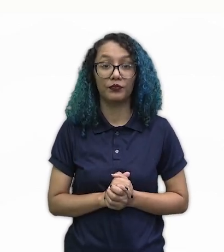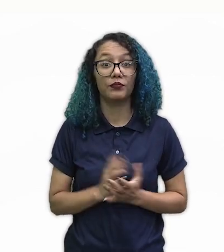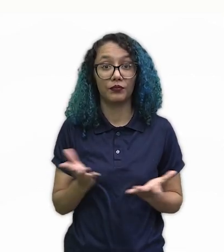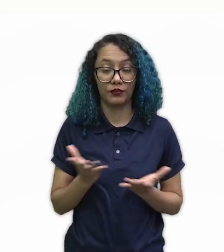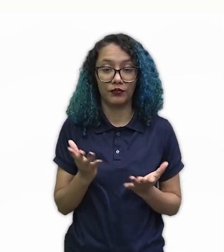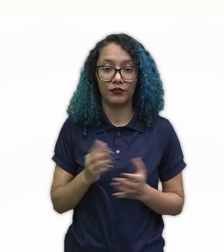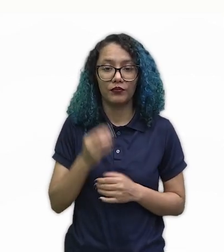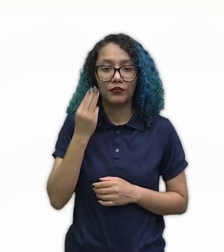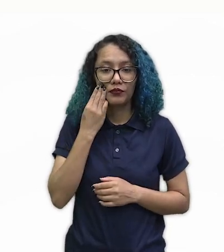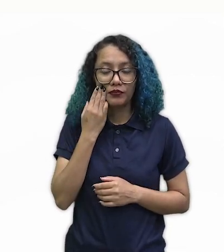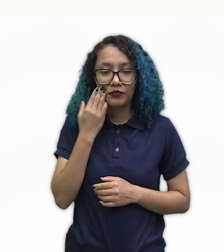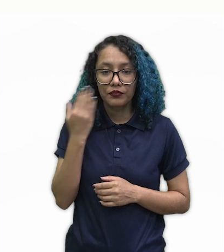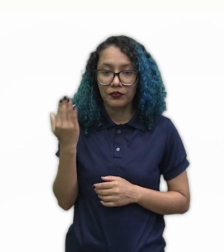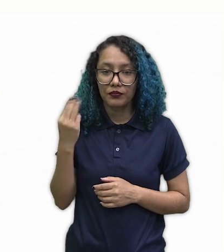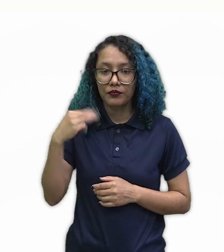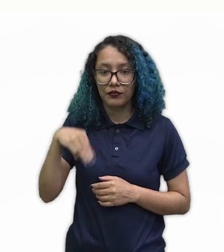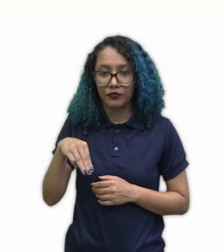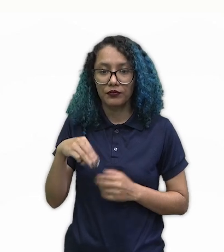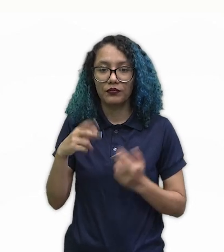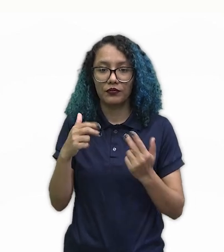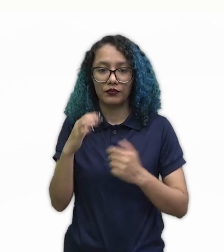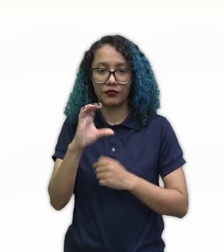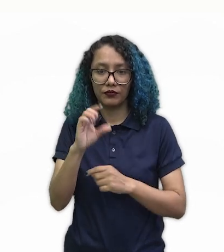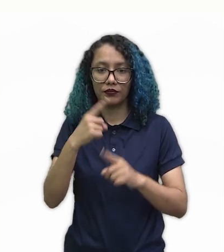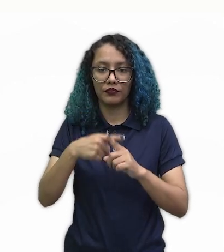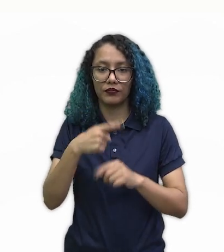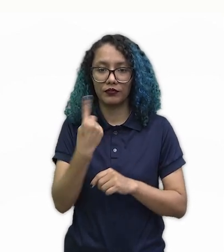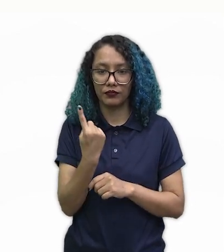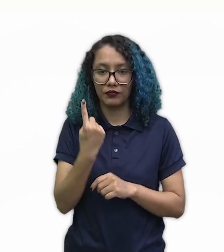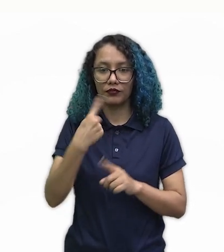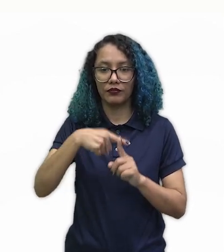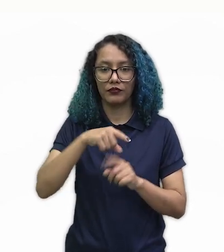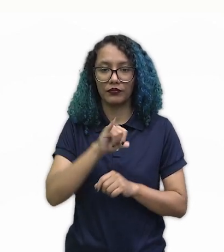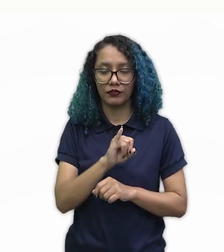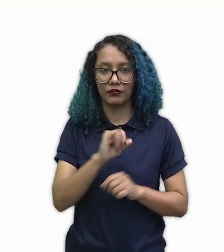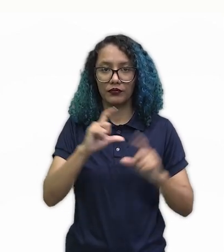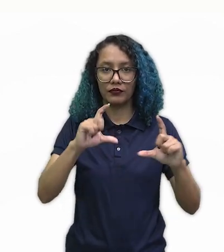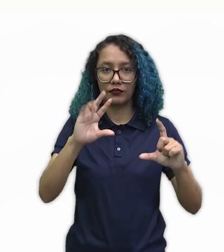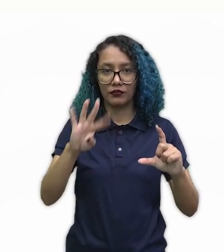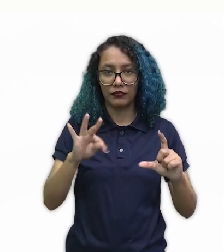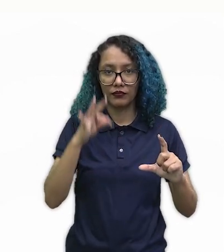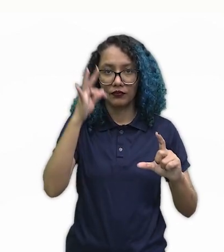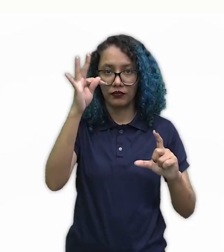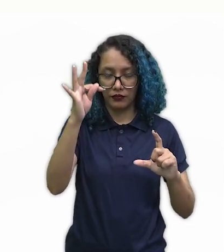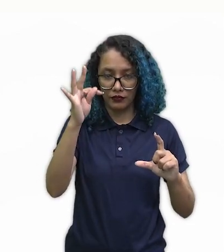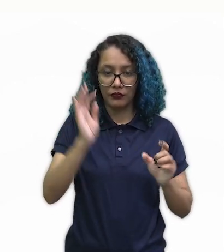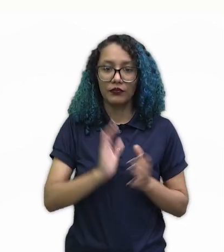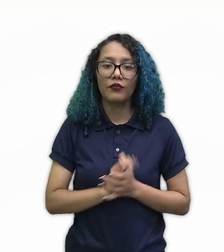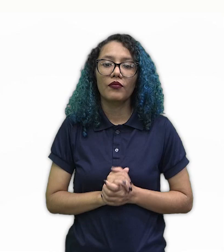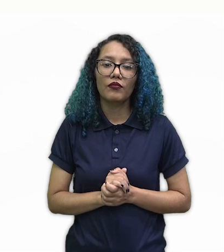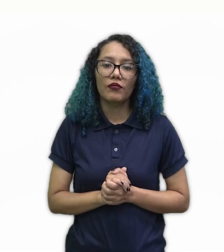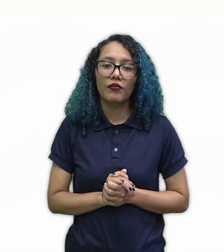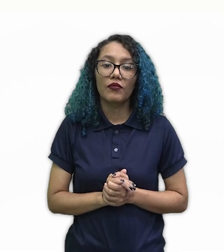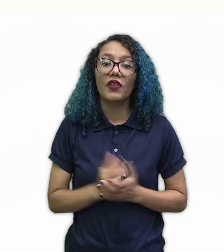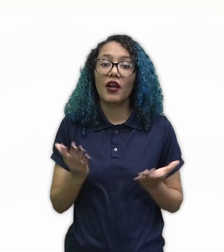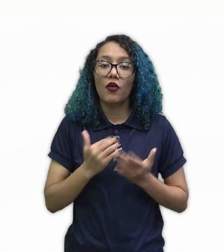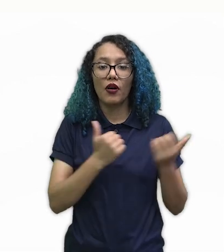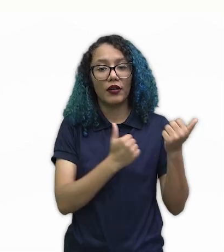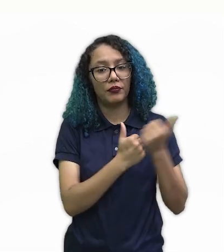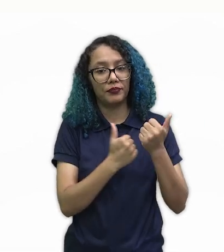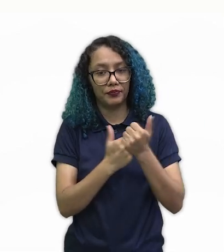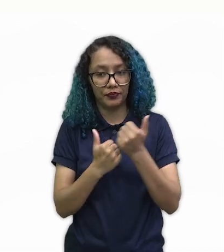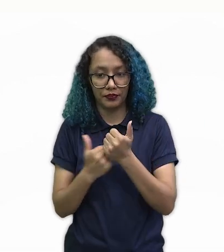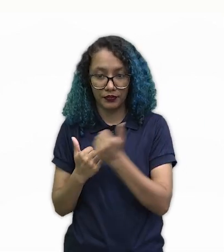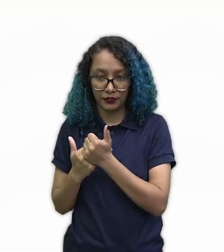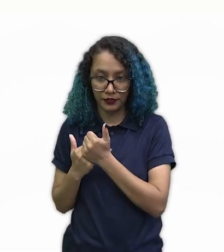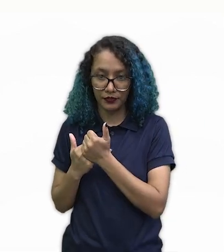Vamos lá. Montante igual a capital que multiplica 1 mais I elevado a T. Fazendo as